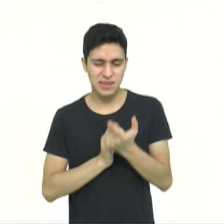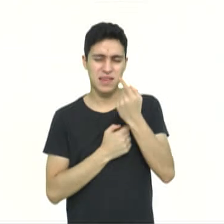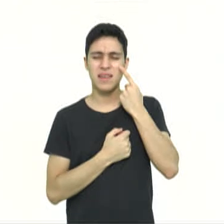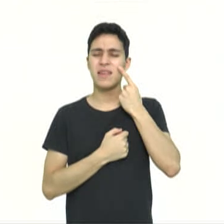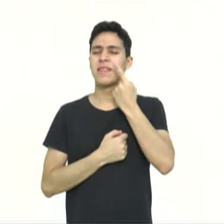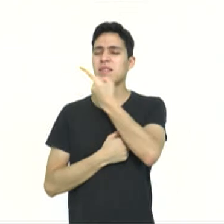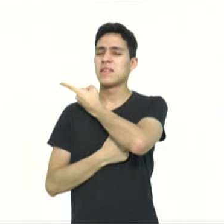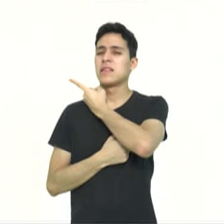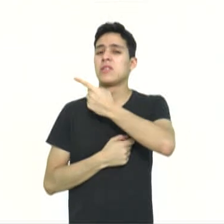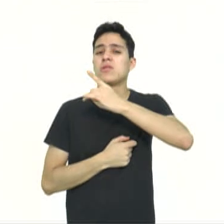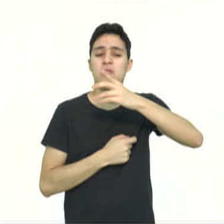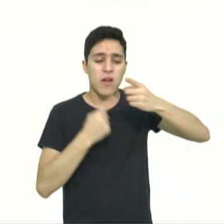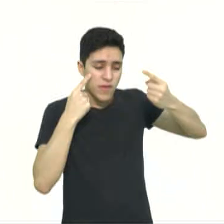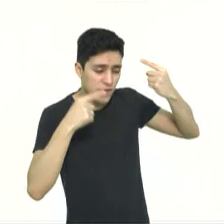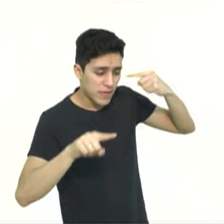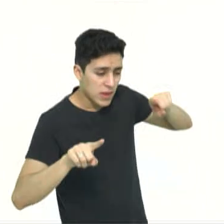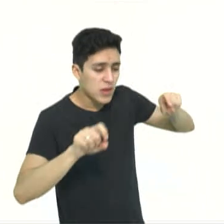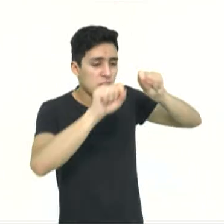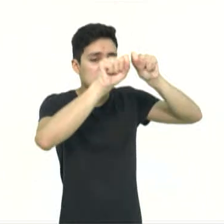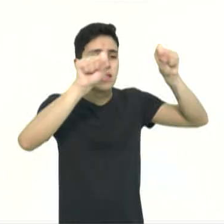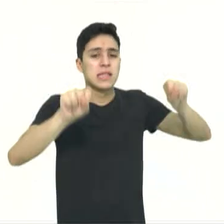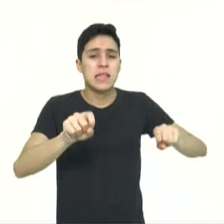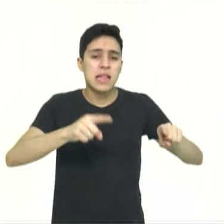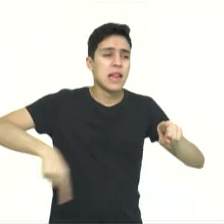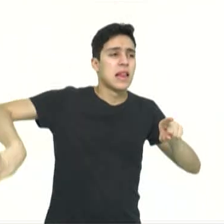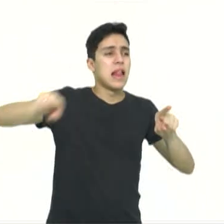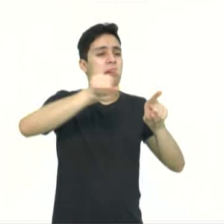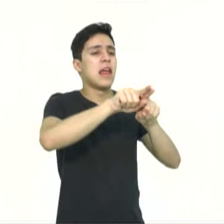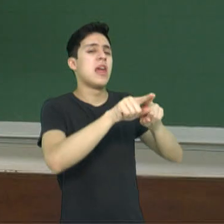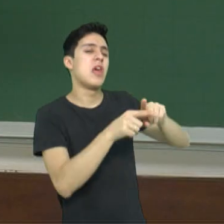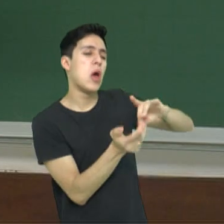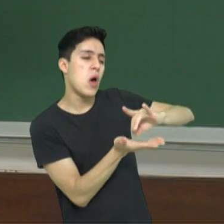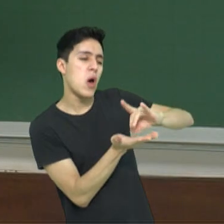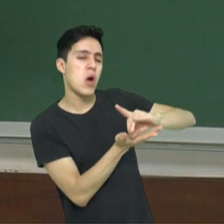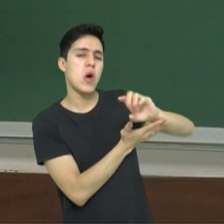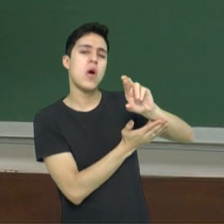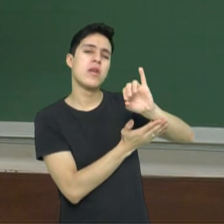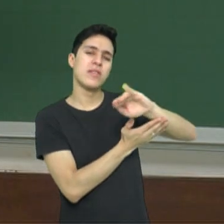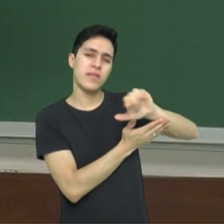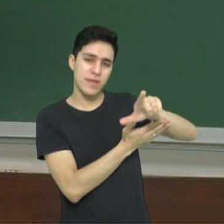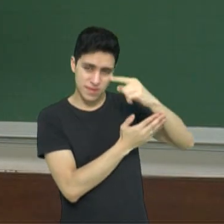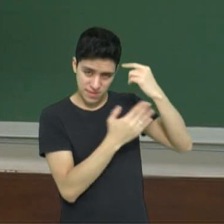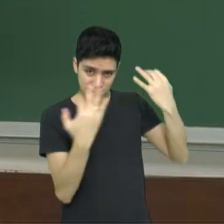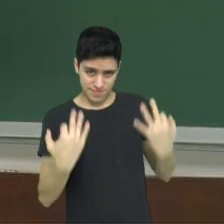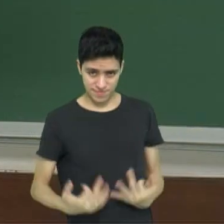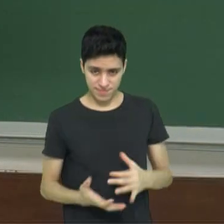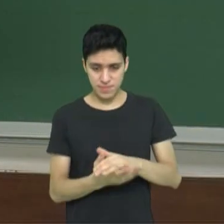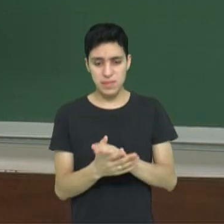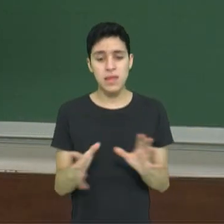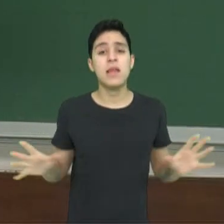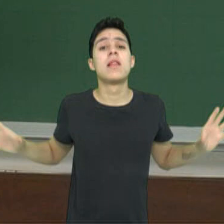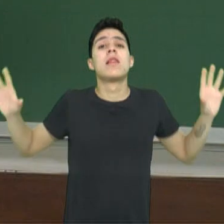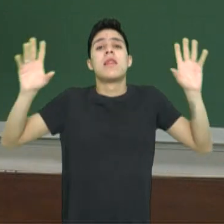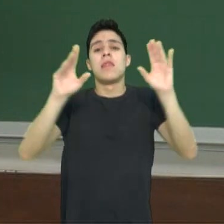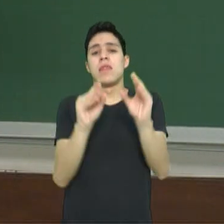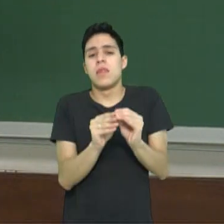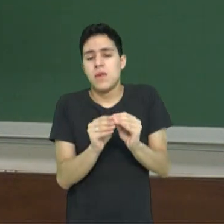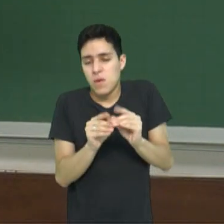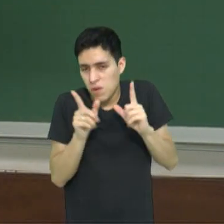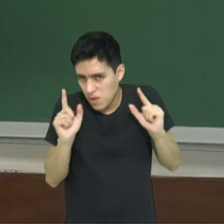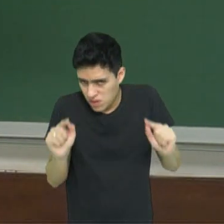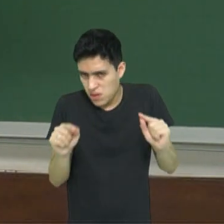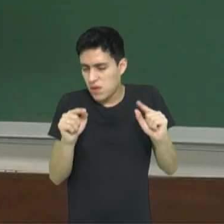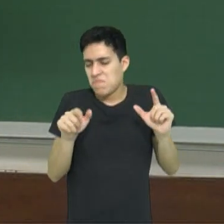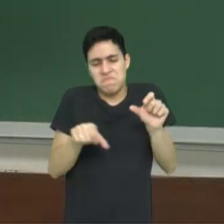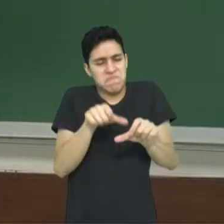nós estamos verificando no sistema original. Então, ele dá certo, ok? Então, simplificar a equação inteira